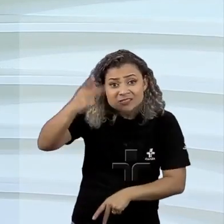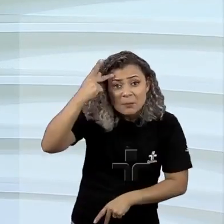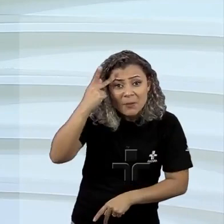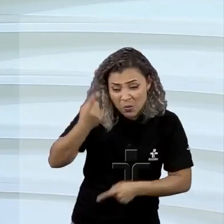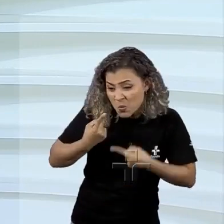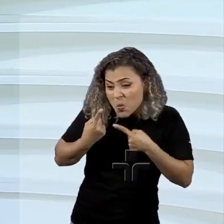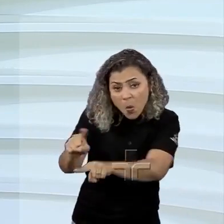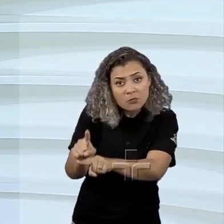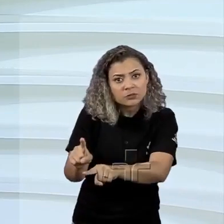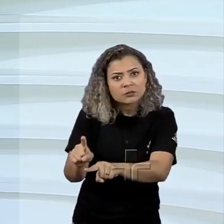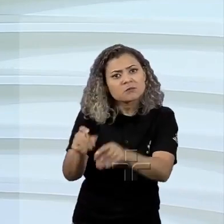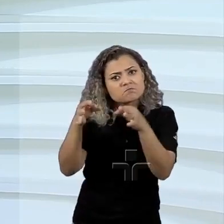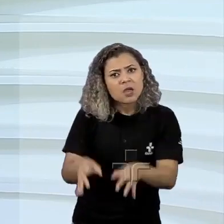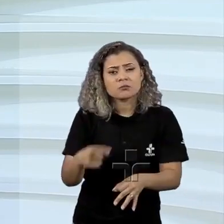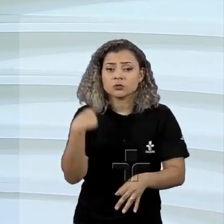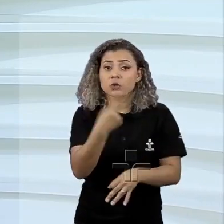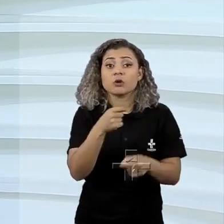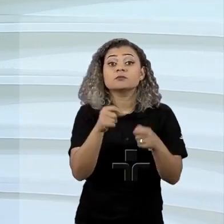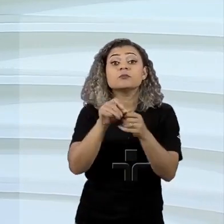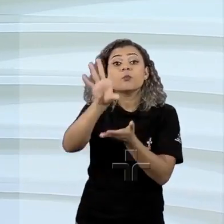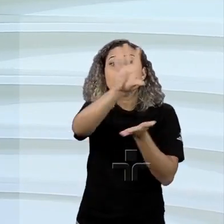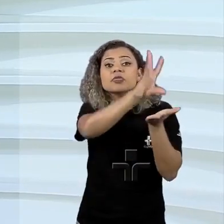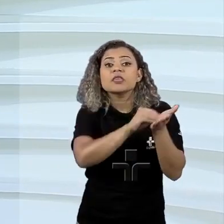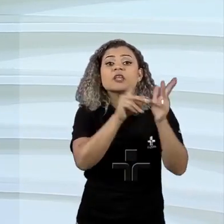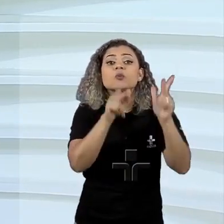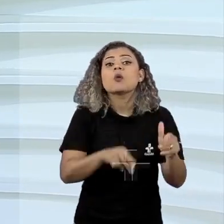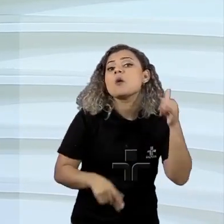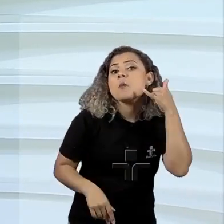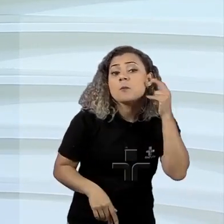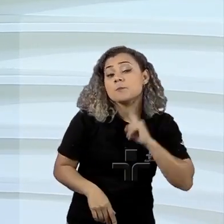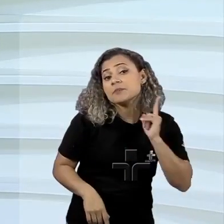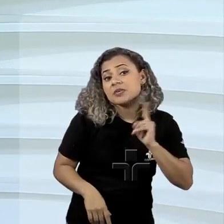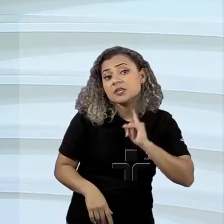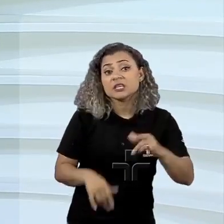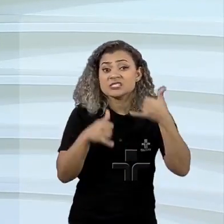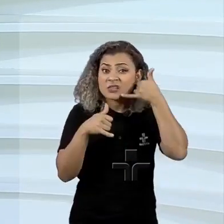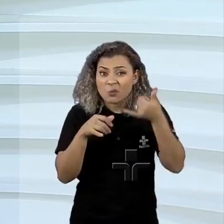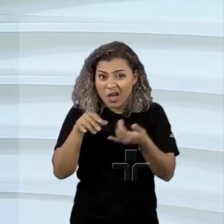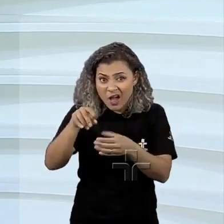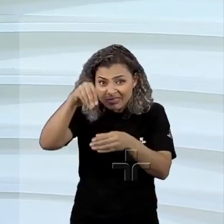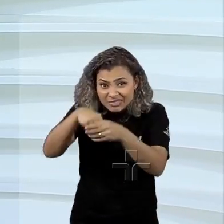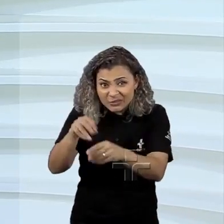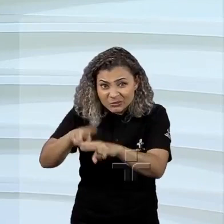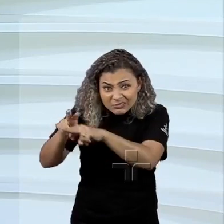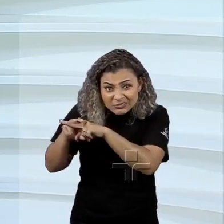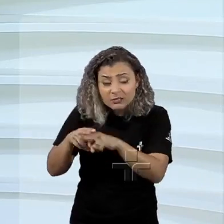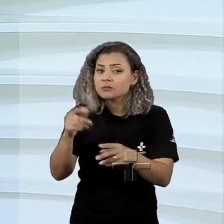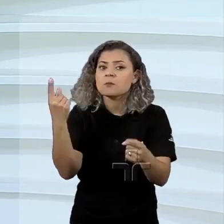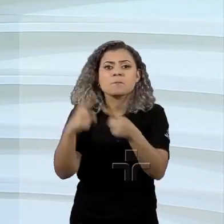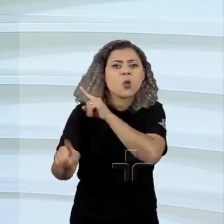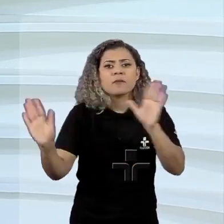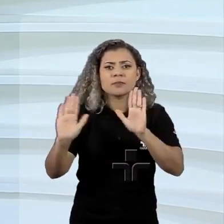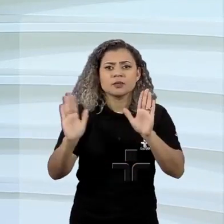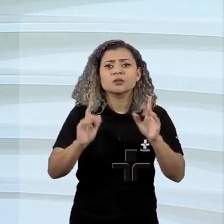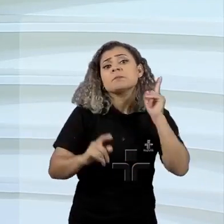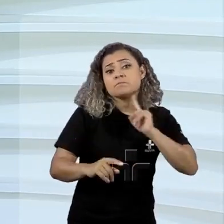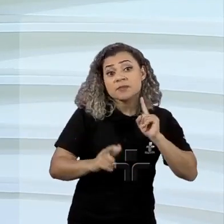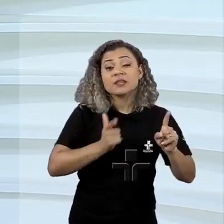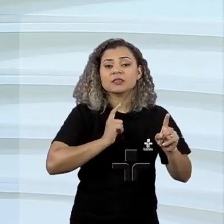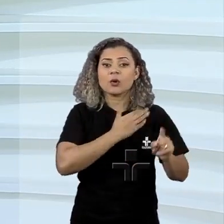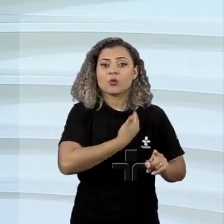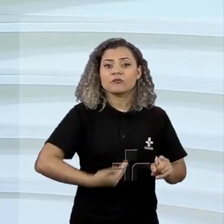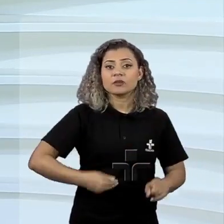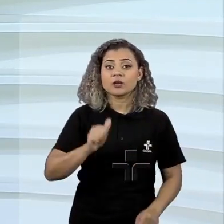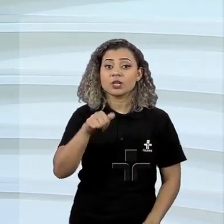contrário, vamos, inclusive, utilizar o modelo de Minas, de Ribeirão das Neves, que é um modelo americano que funciona em Minas Gerais, implantado pelo governador